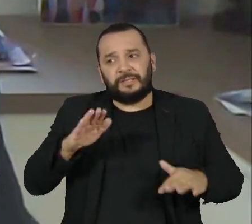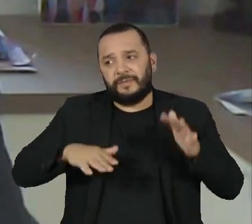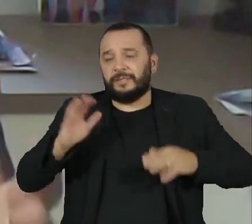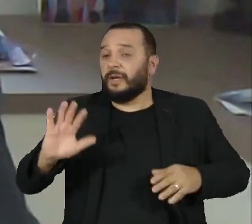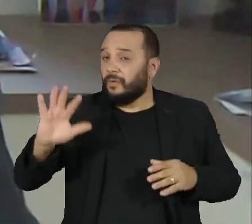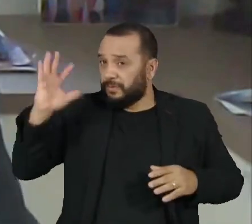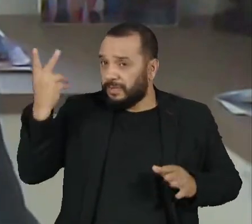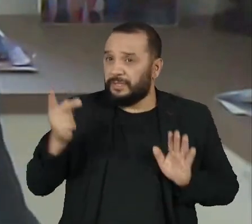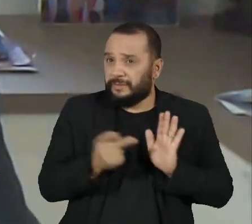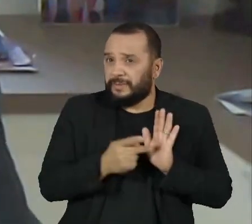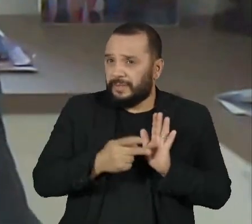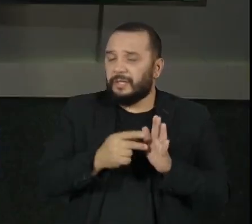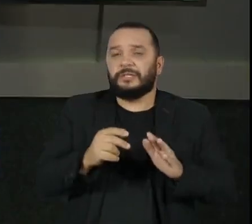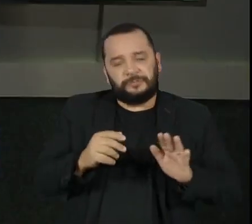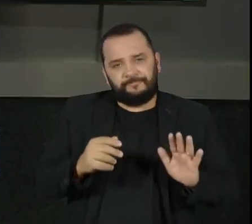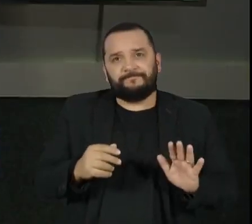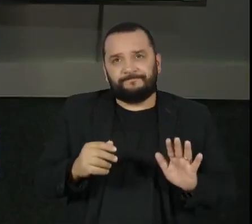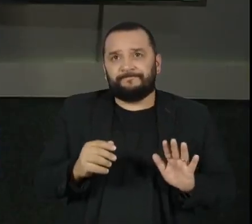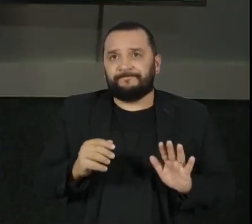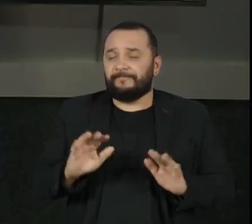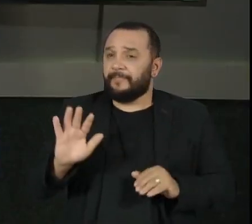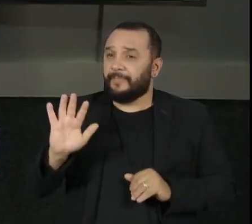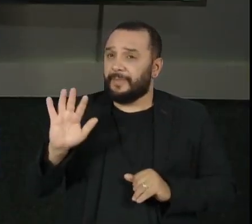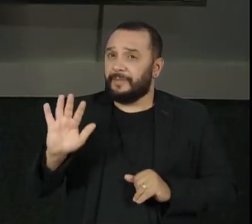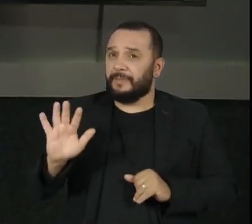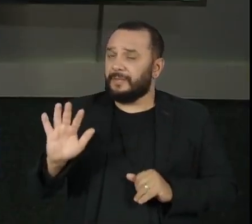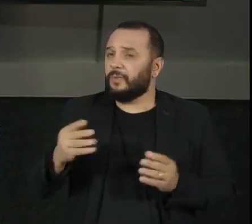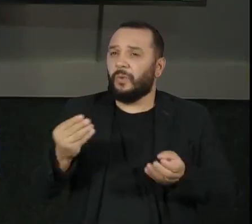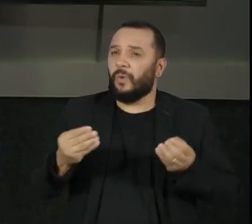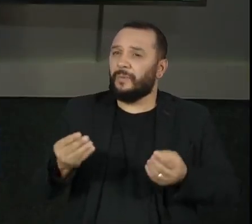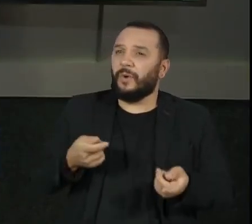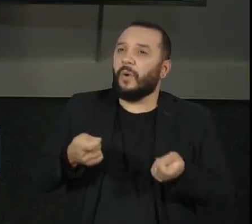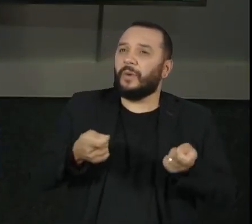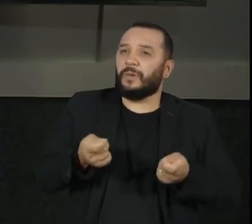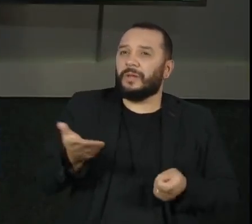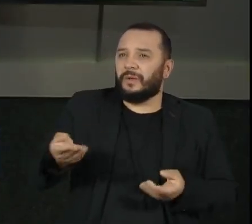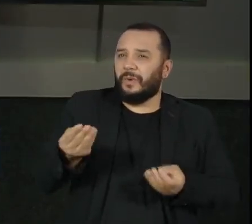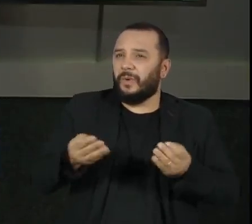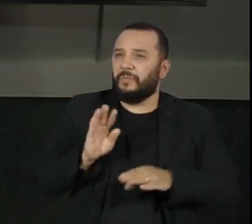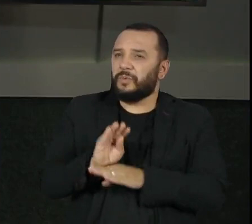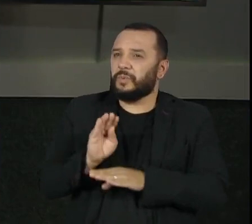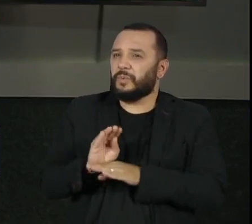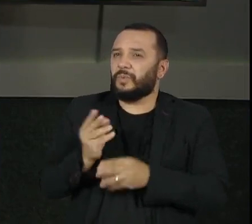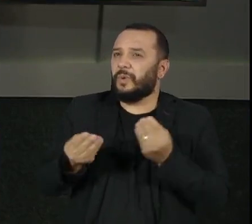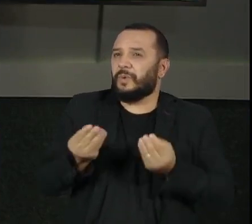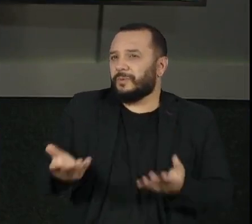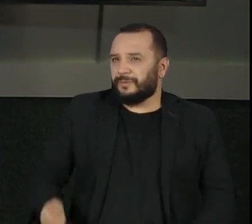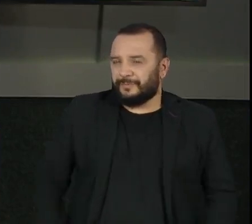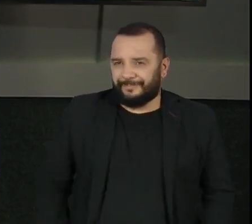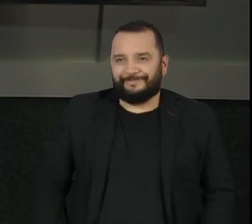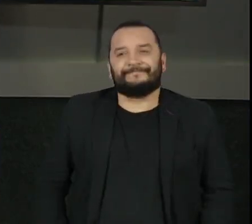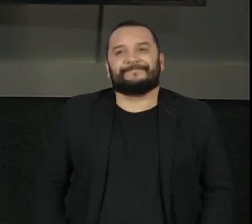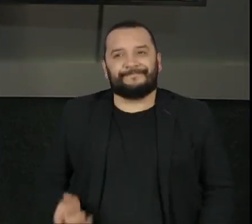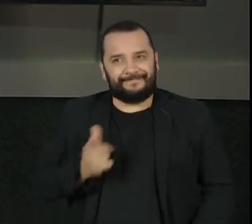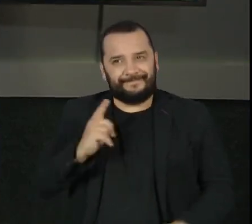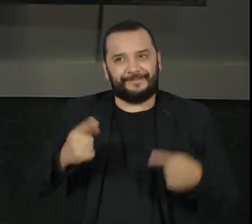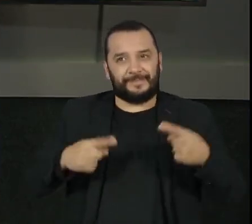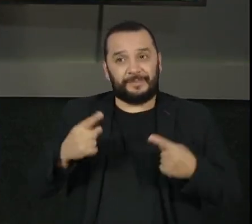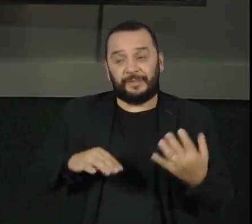à realidade, mas que são divulgadas, etc. Como tratar isso? Quer dizer, hoje é uma discussão que está no mundo todo,